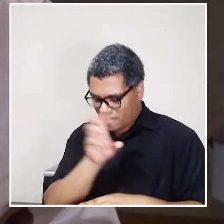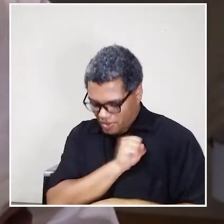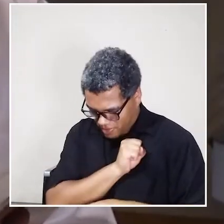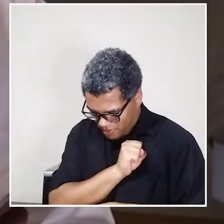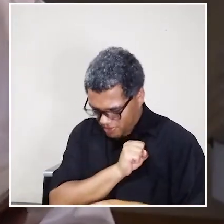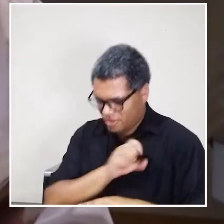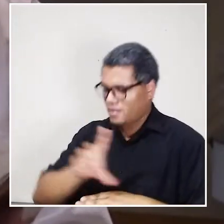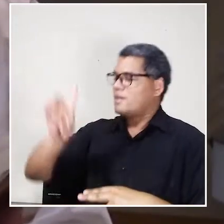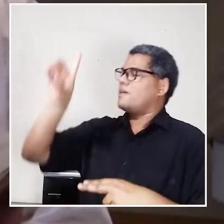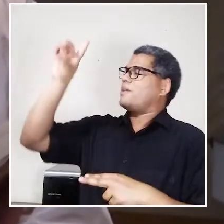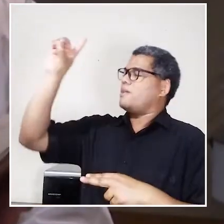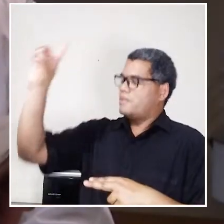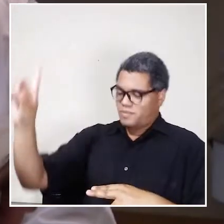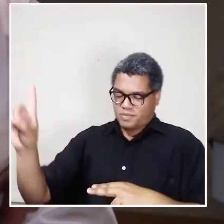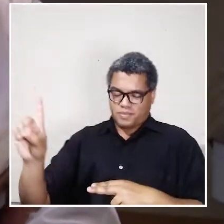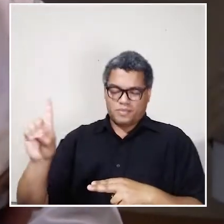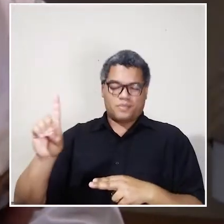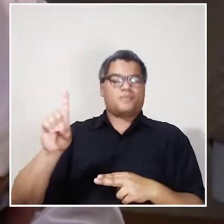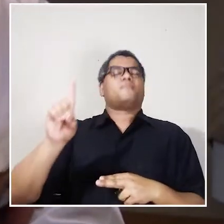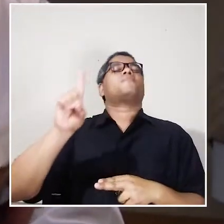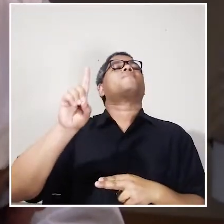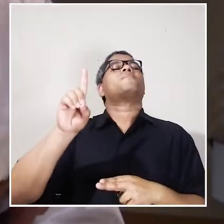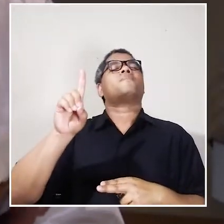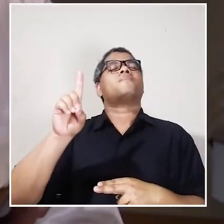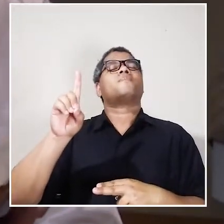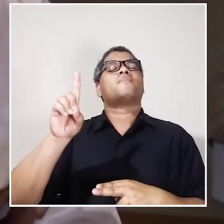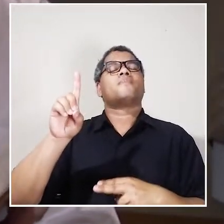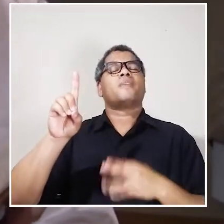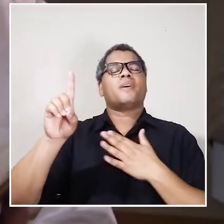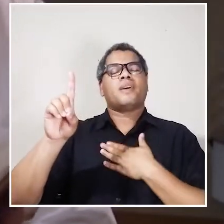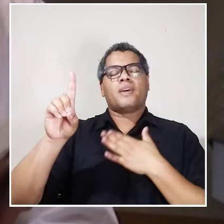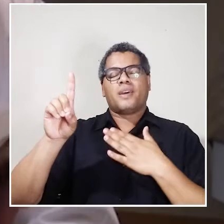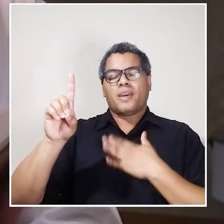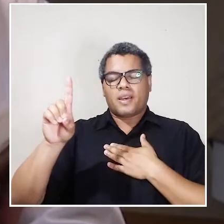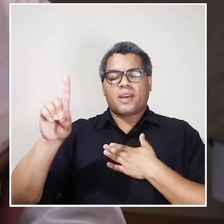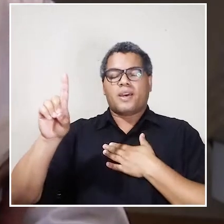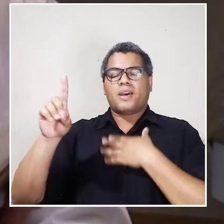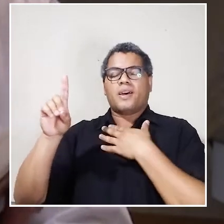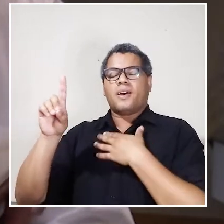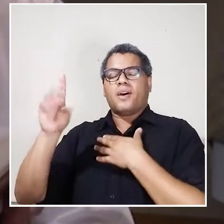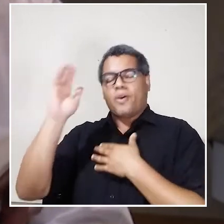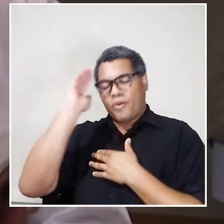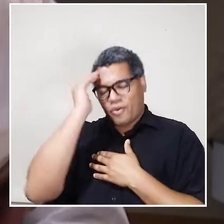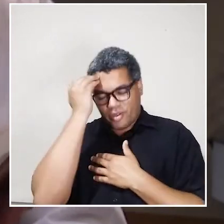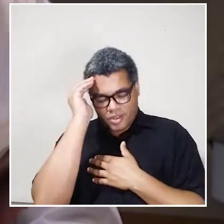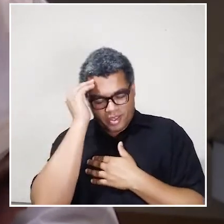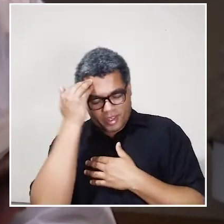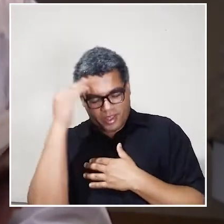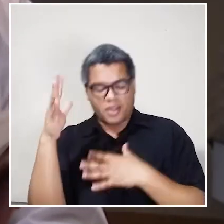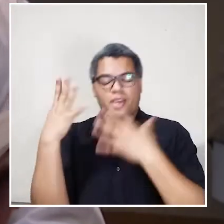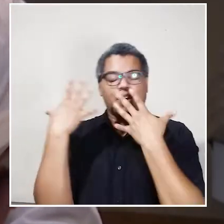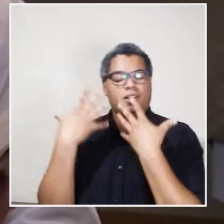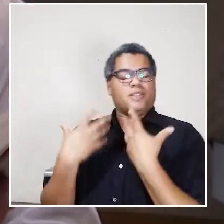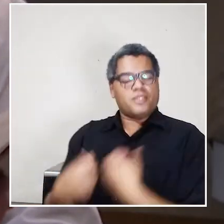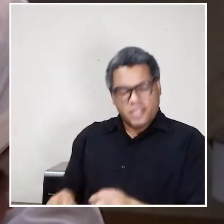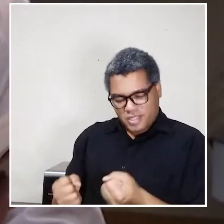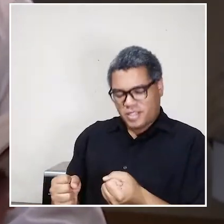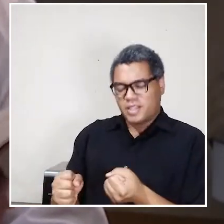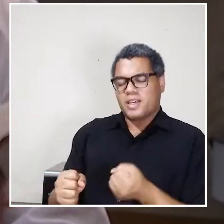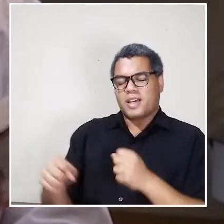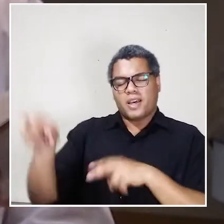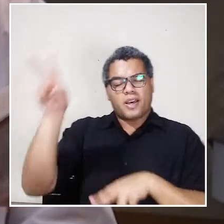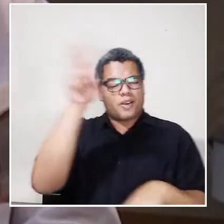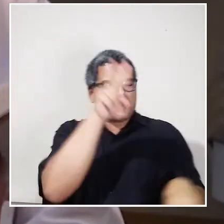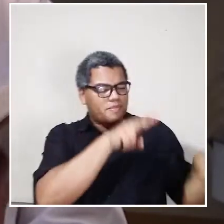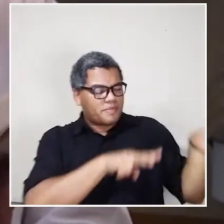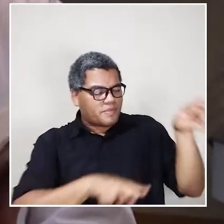Inclina, ó Deus nosso, inclina, ó Deus meu, os ouvidos e ouve.